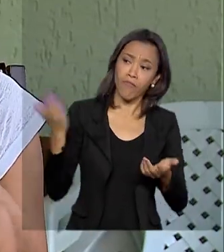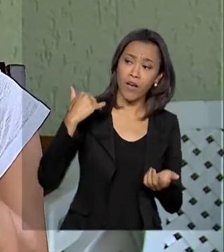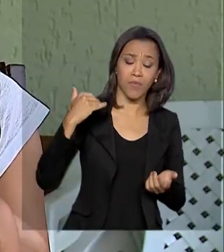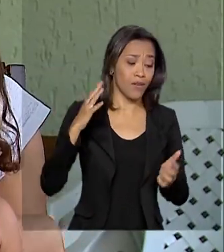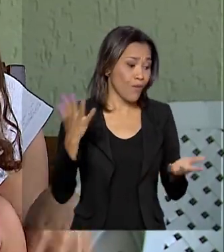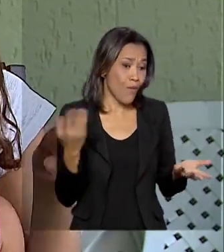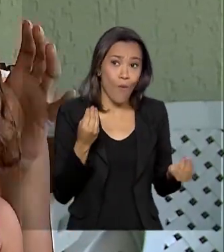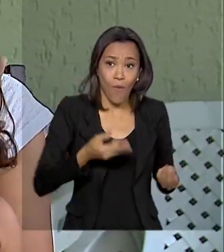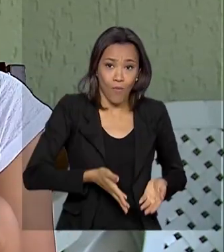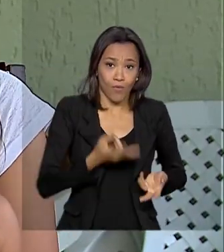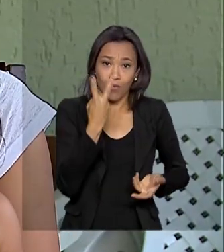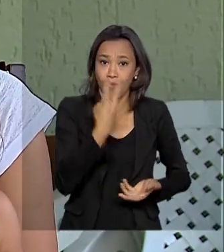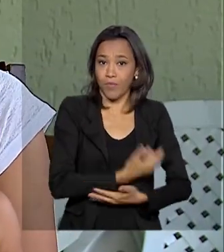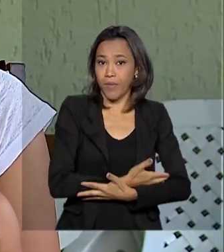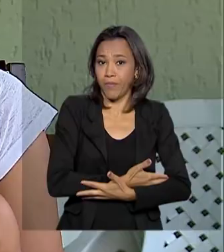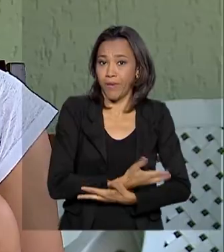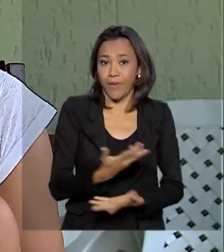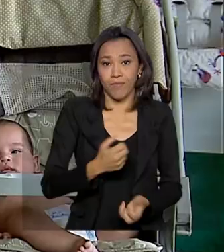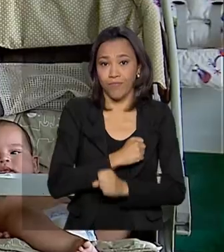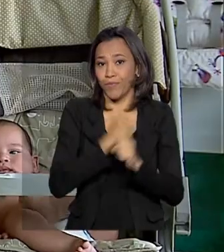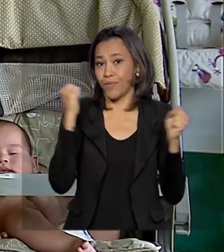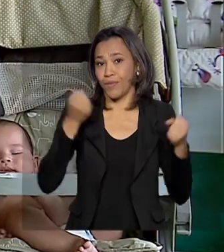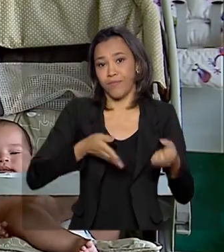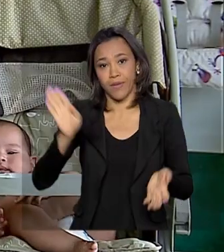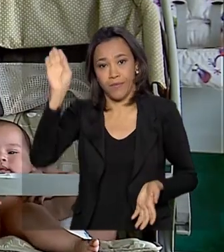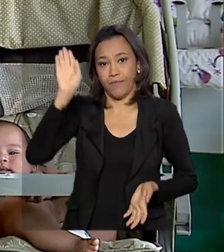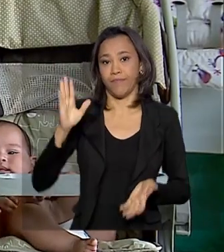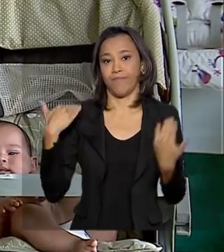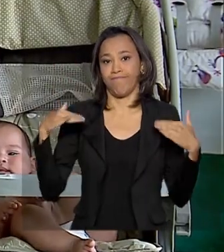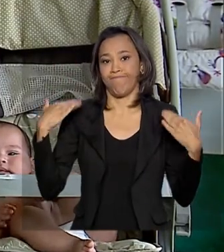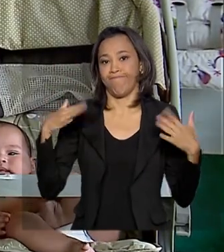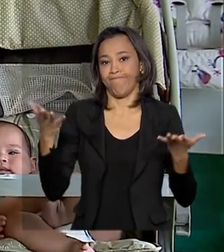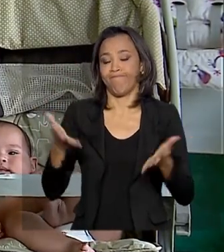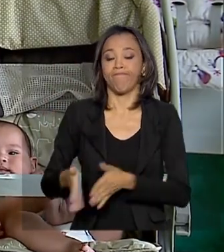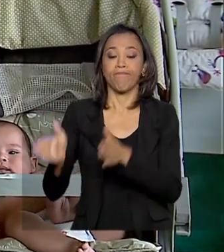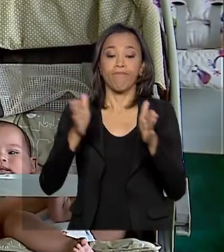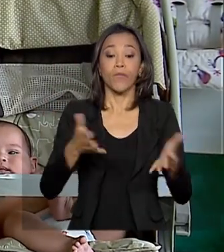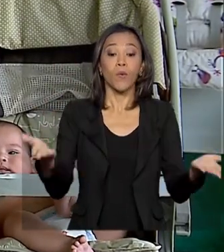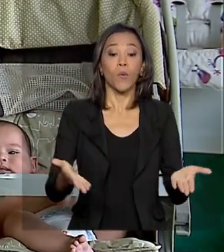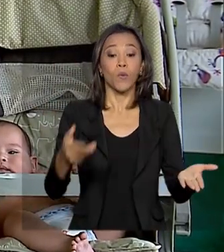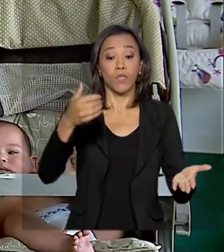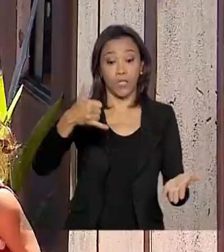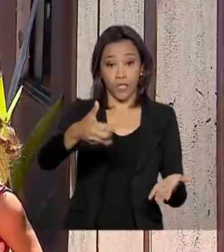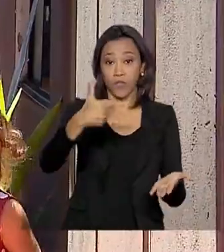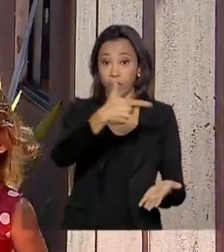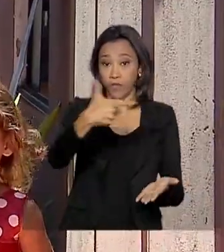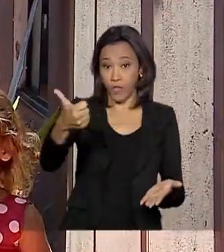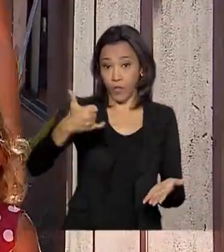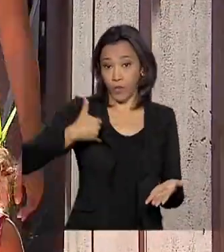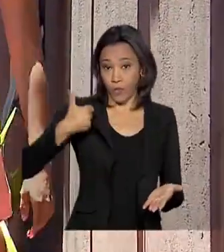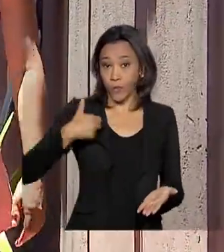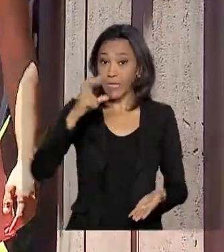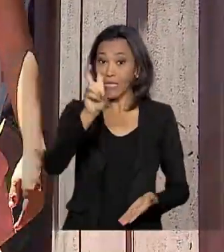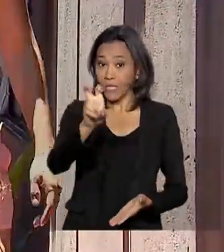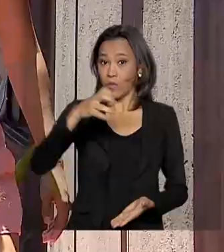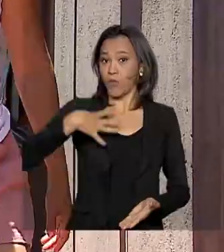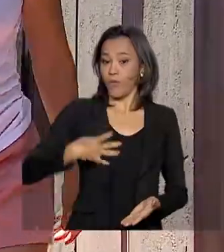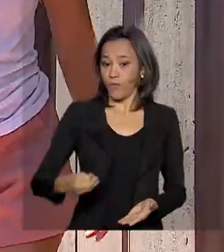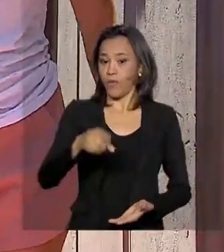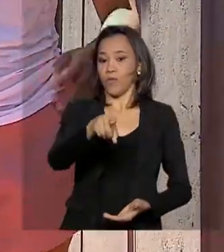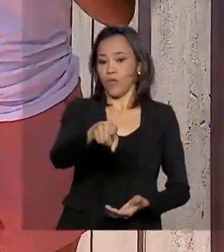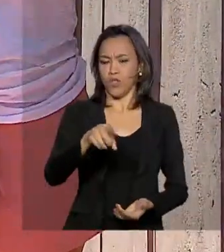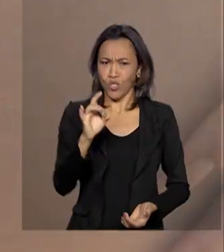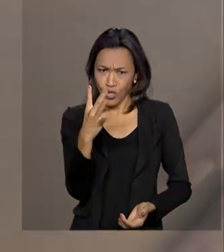Dois recém-nascidos pra cuidar, não tem como. Hoje, com 21 anos, Geovânia tem cinco filhos e não está sozinha nas